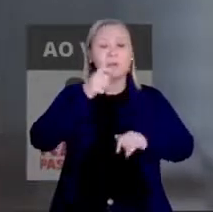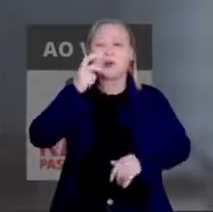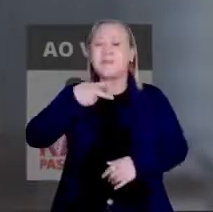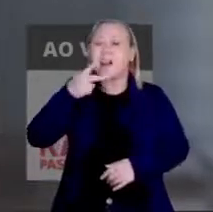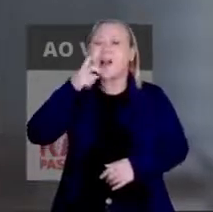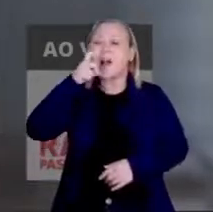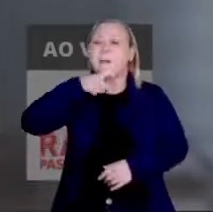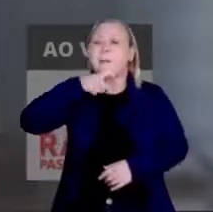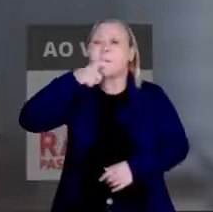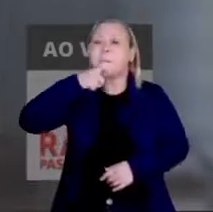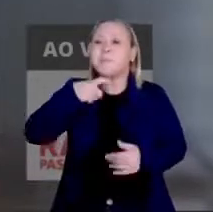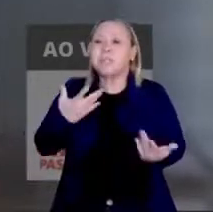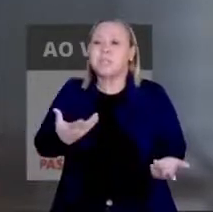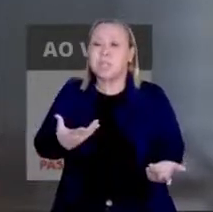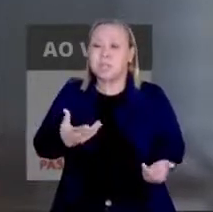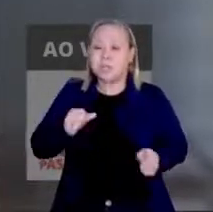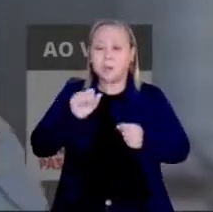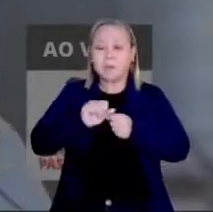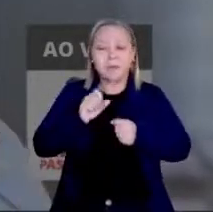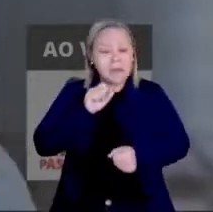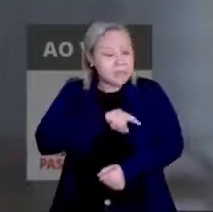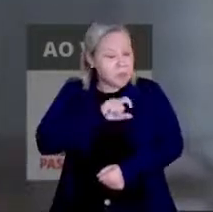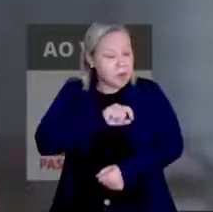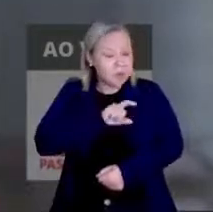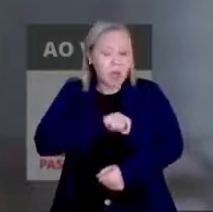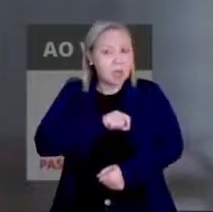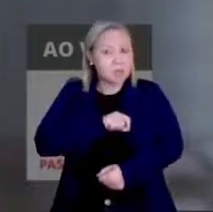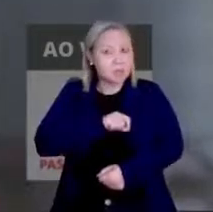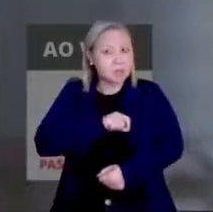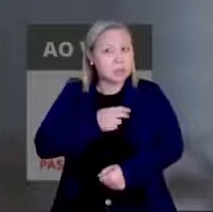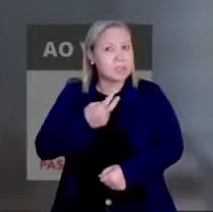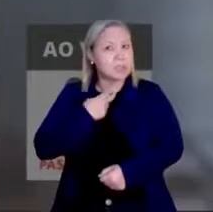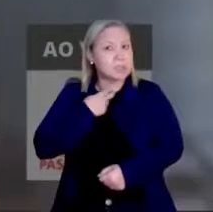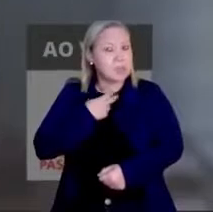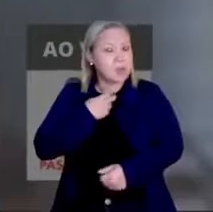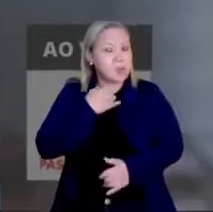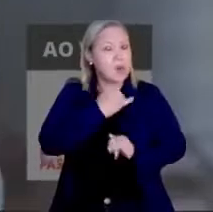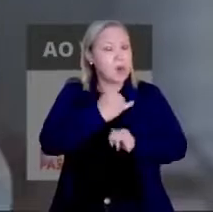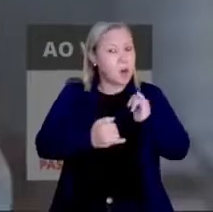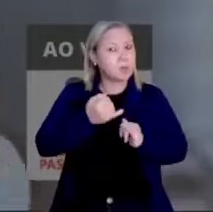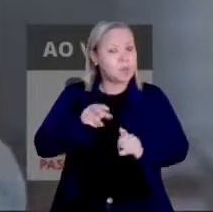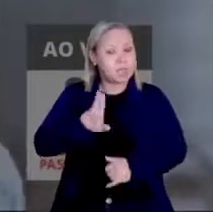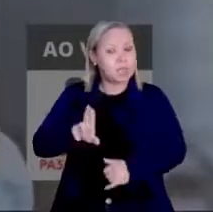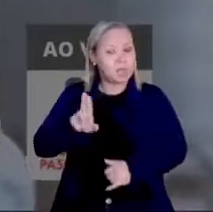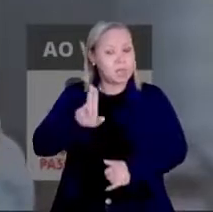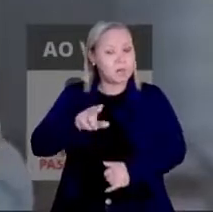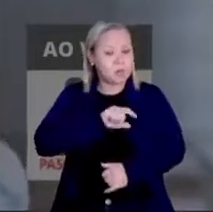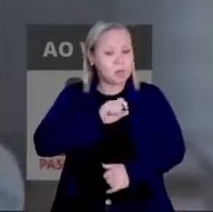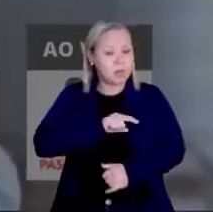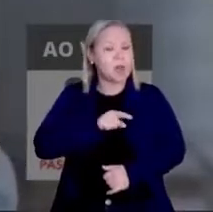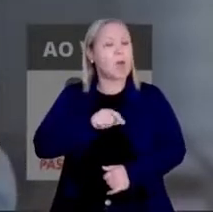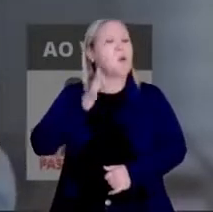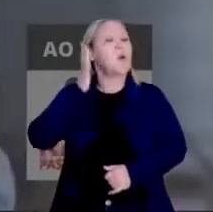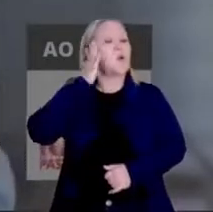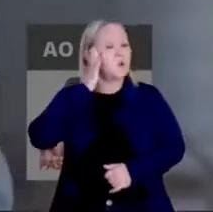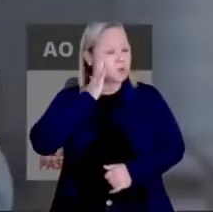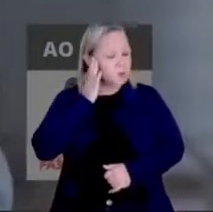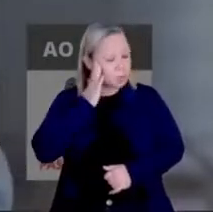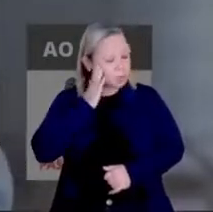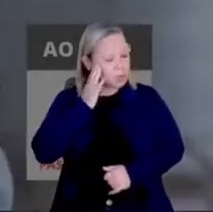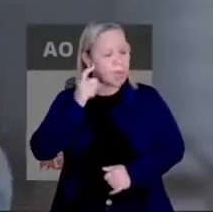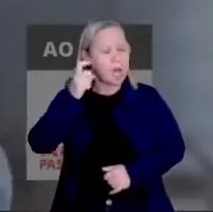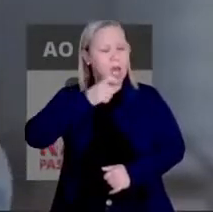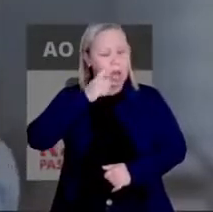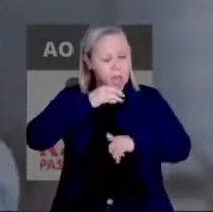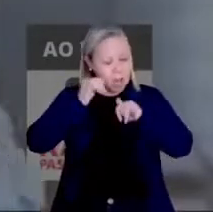quer fazer censura. Censura, não. Se tem um cidadão que é censurado nesse país, sou eu.